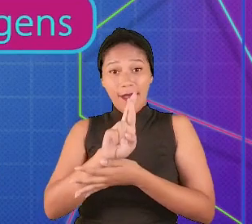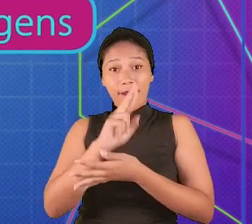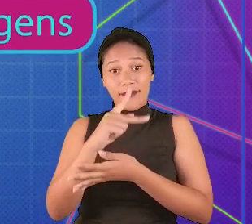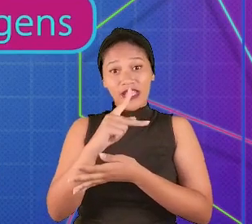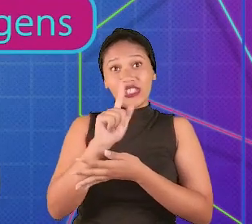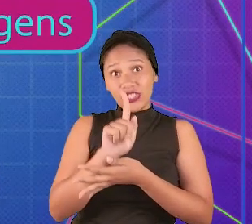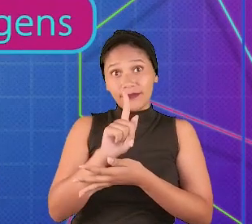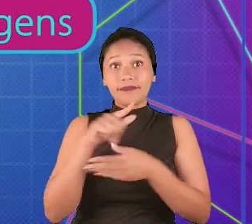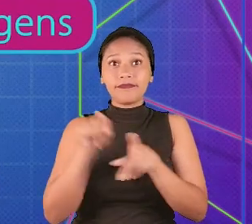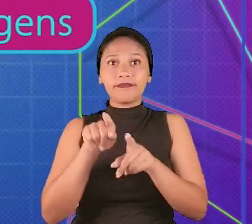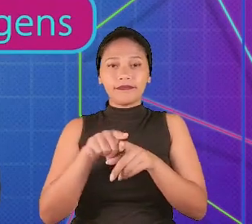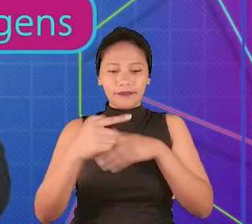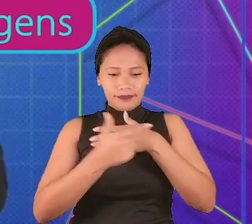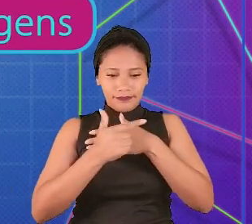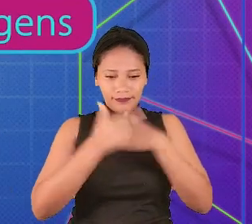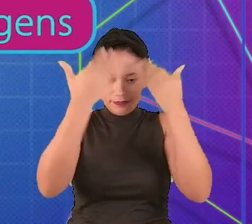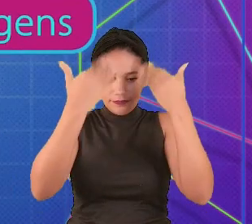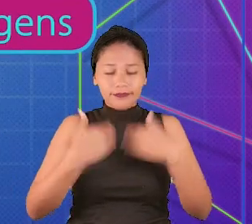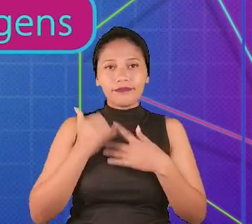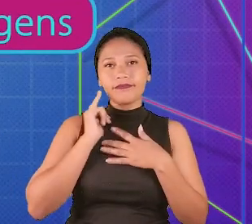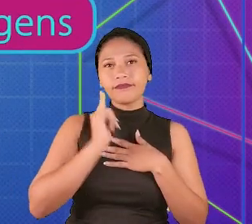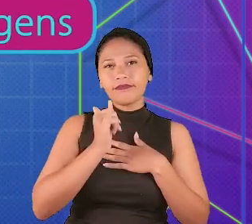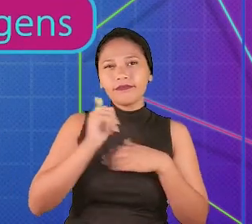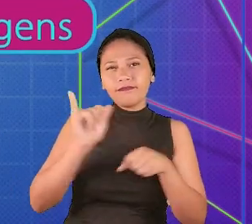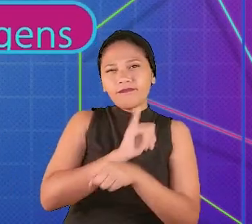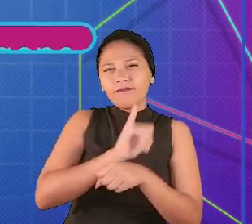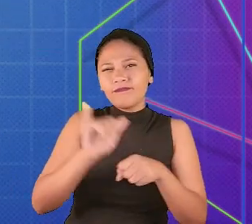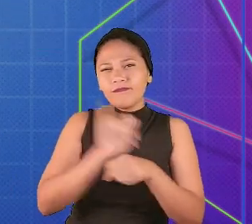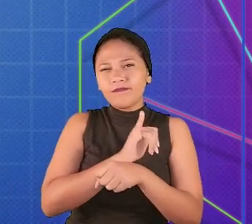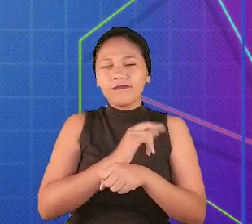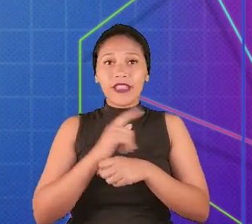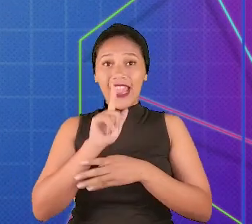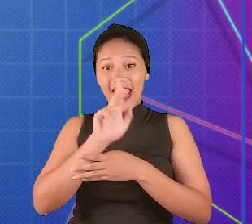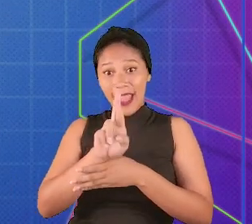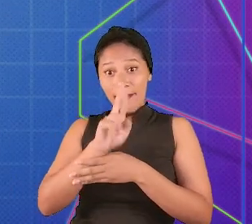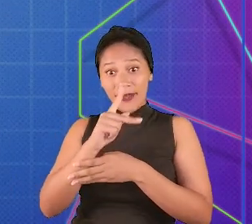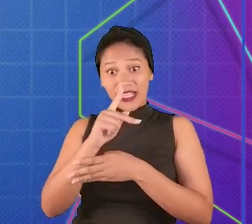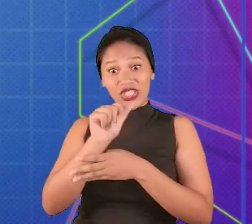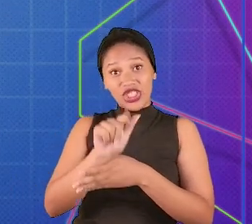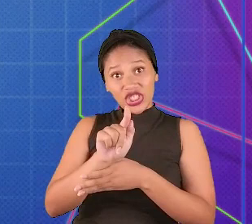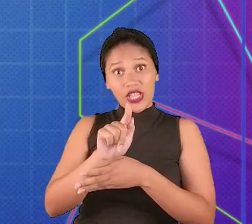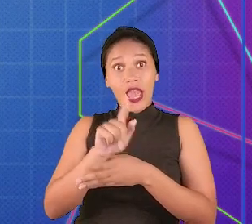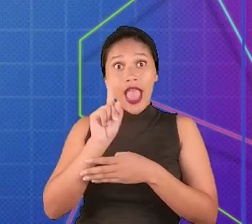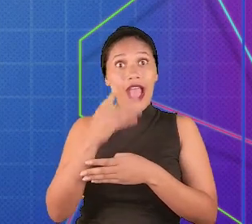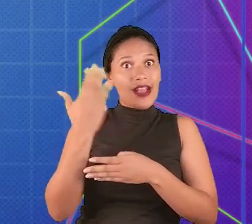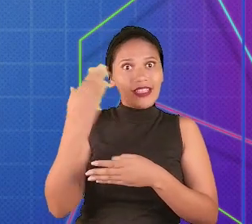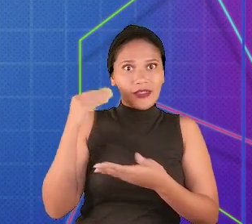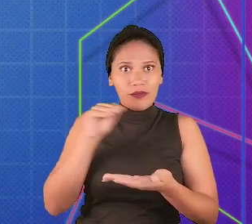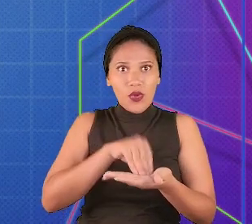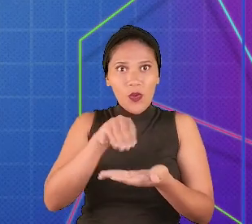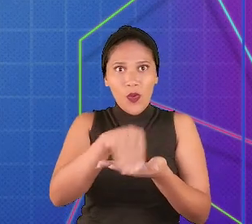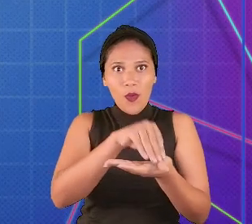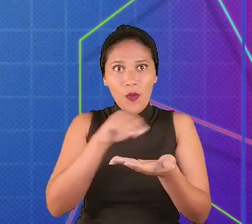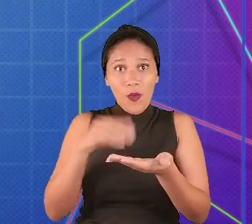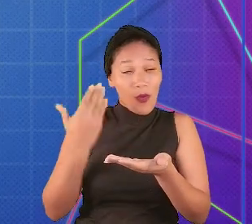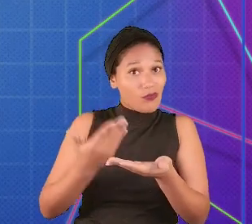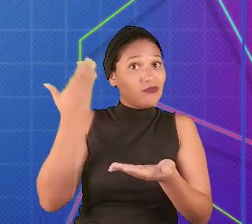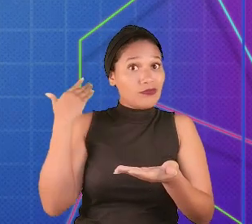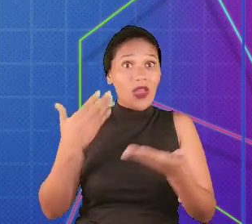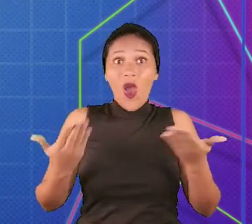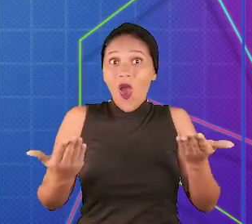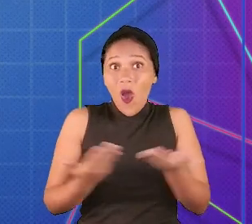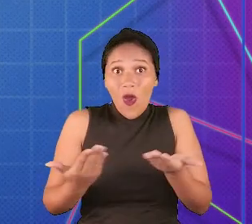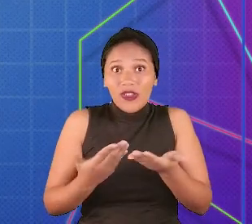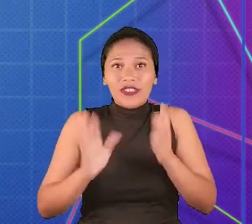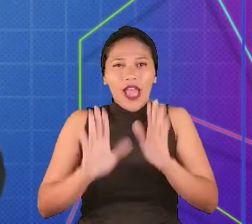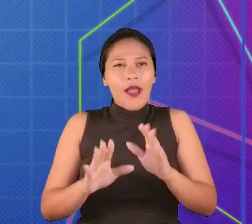jogadores interpretam personagens e criam narrativas elaboradas. O RPG começou com jogos de tabuleiro, como Dungeons and Dragons,